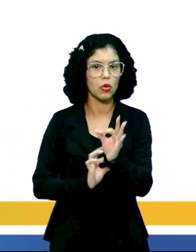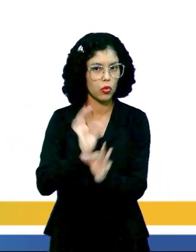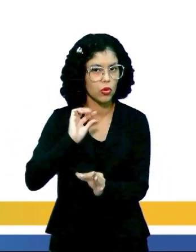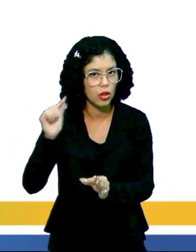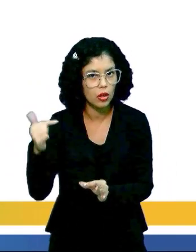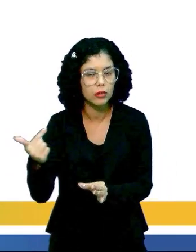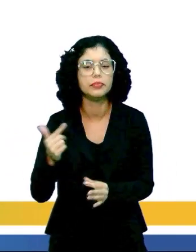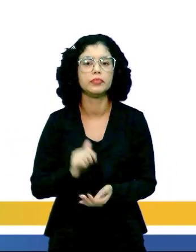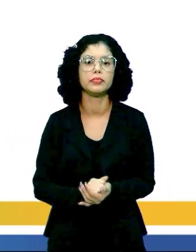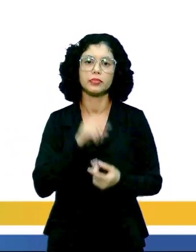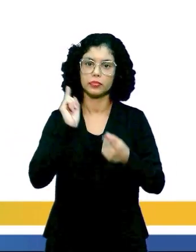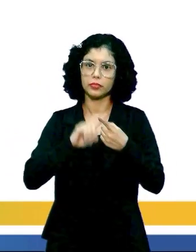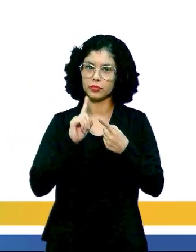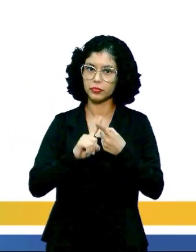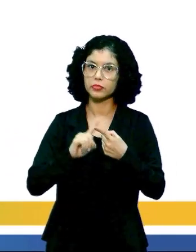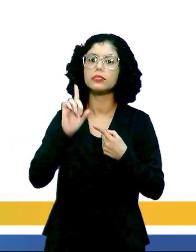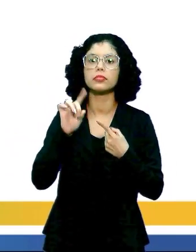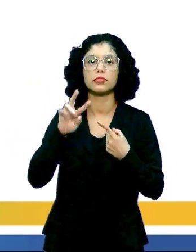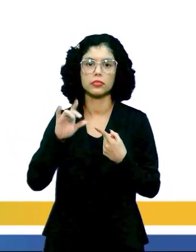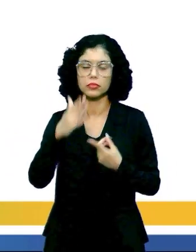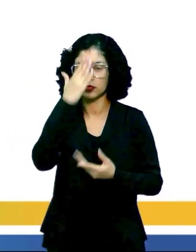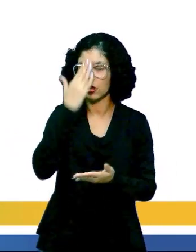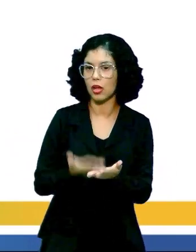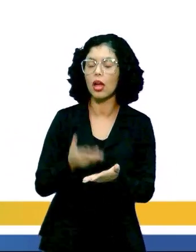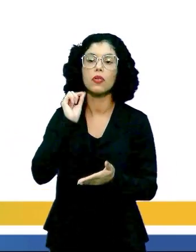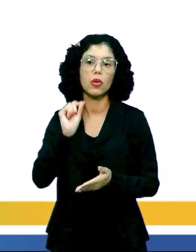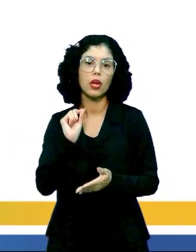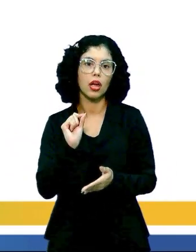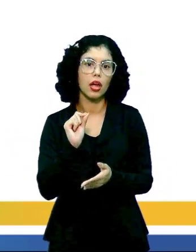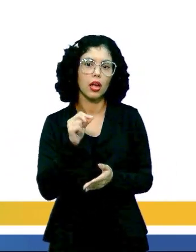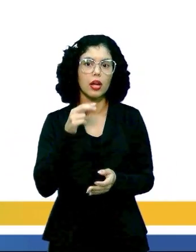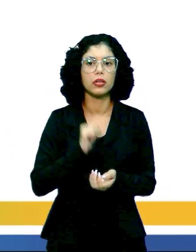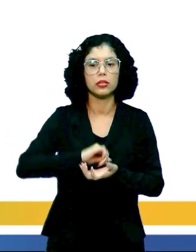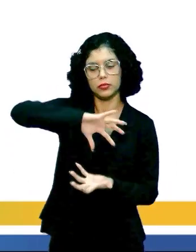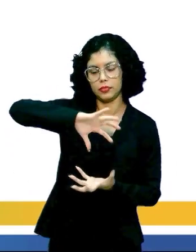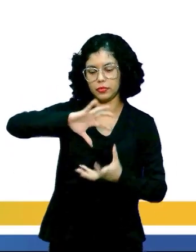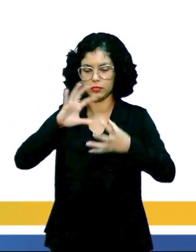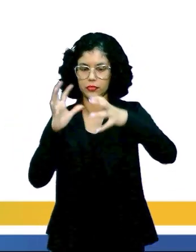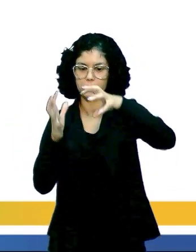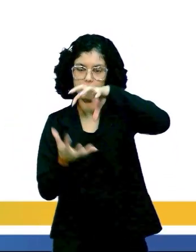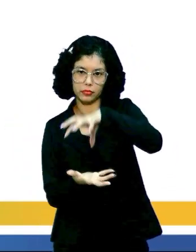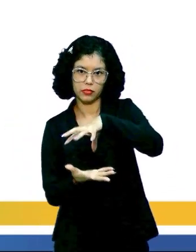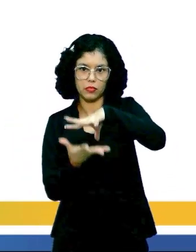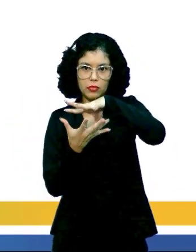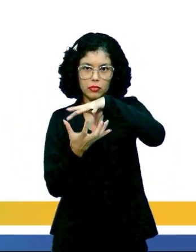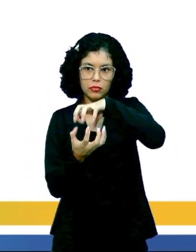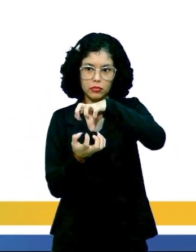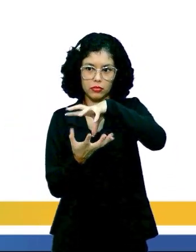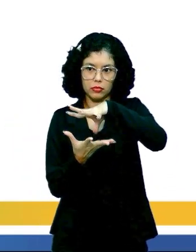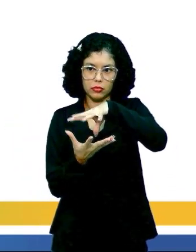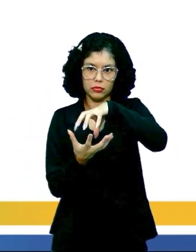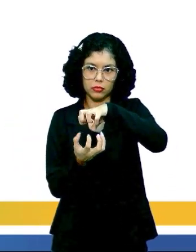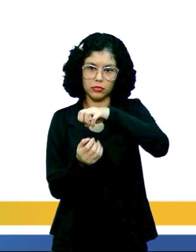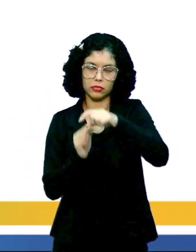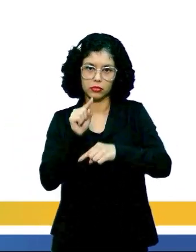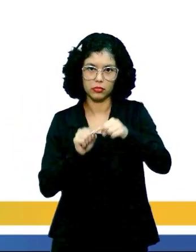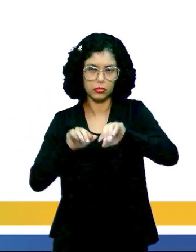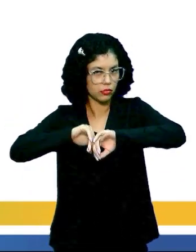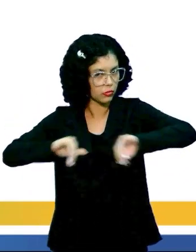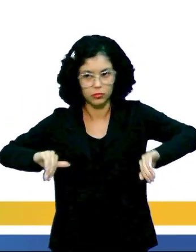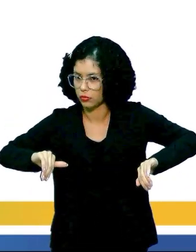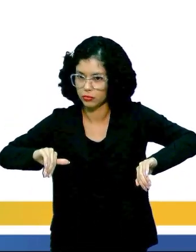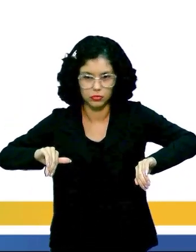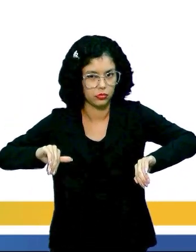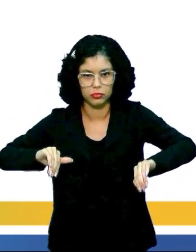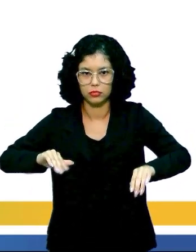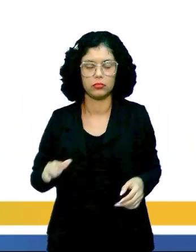outro. No modelo de Dalton, Dalton acreditava que o átomo ele era esférico, maciço e indivisível. Lembrando que